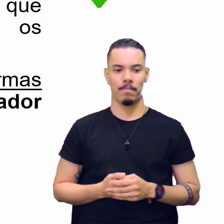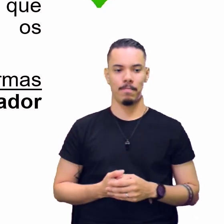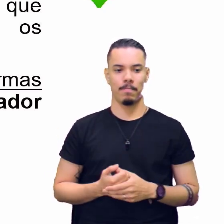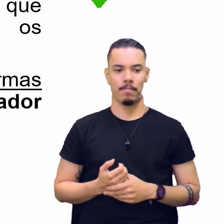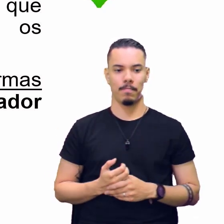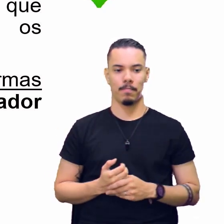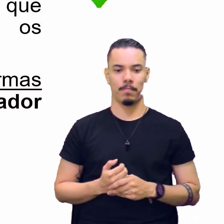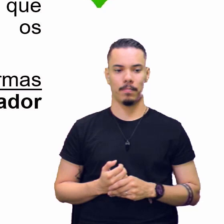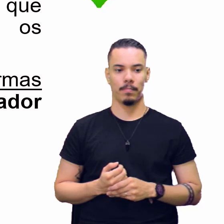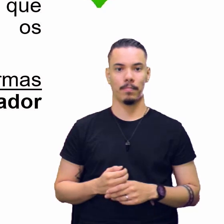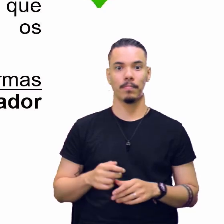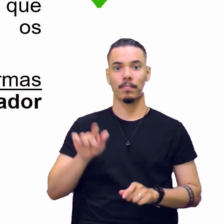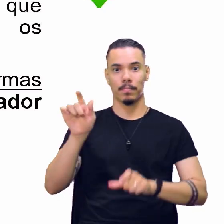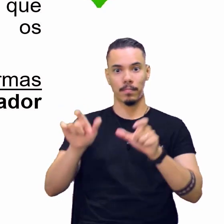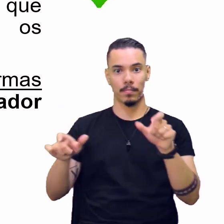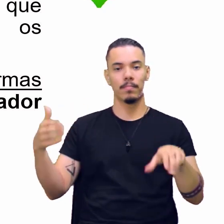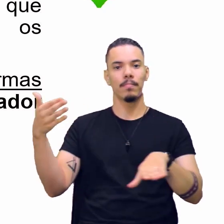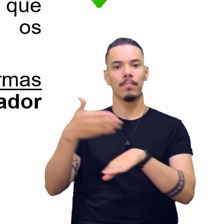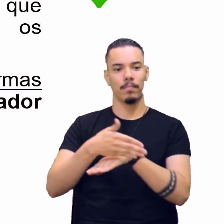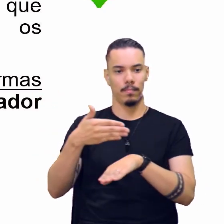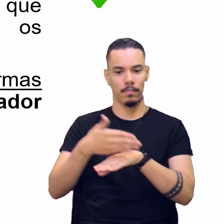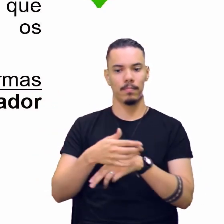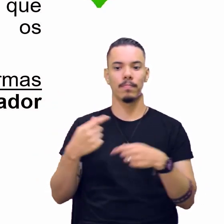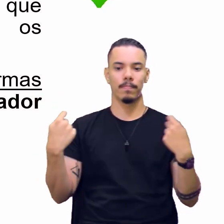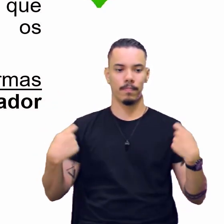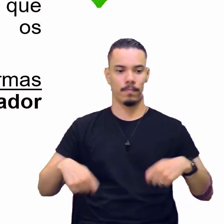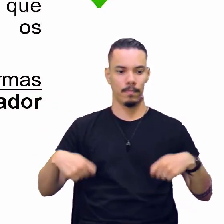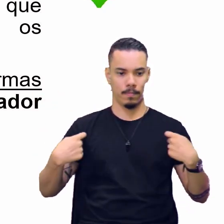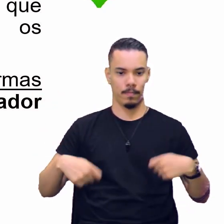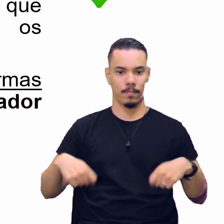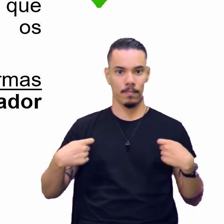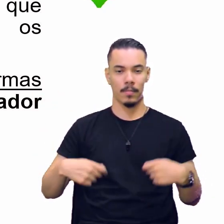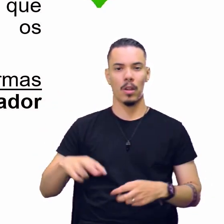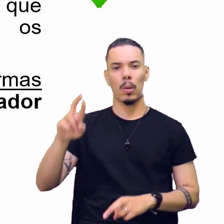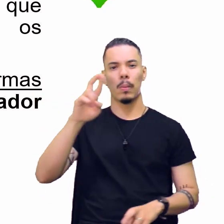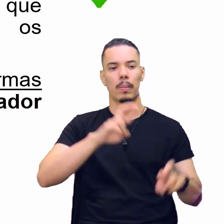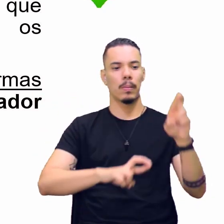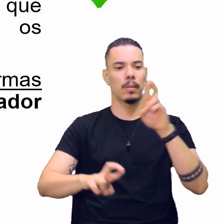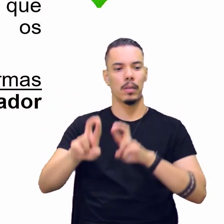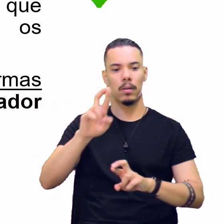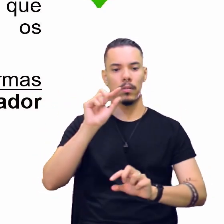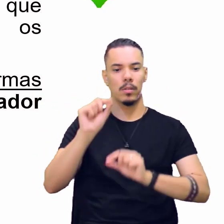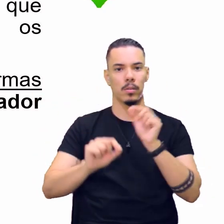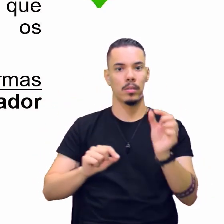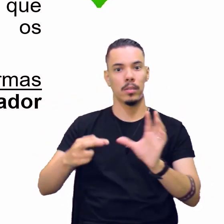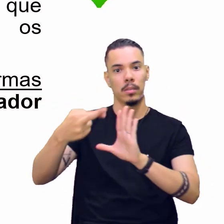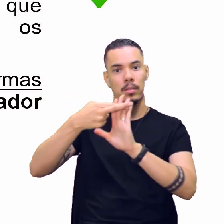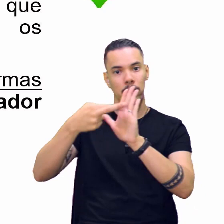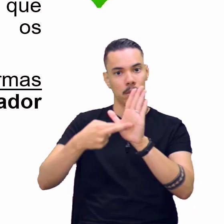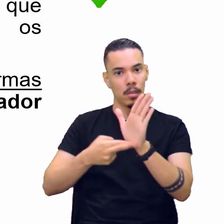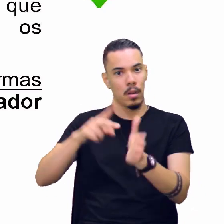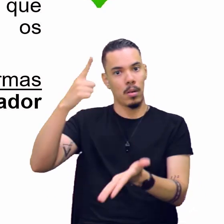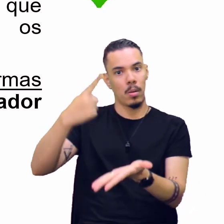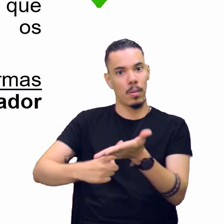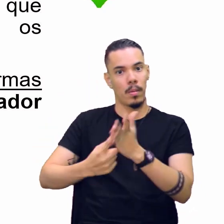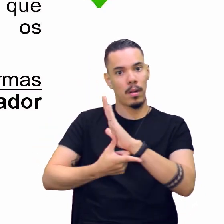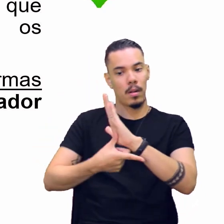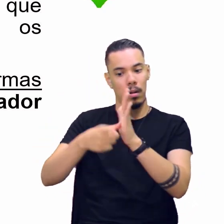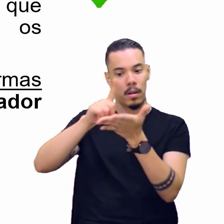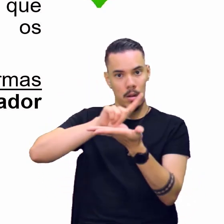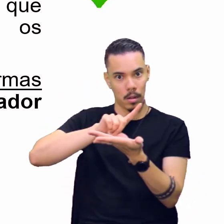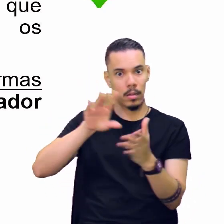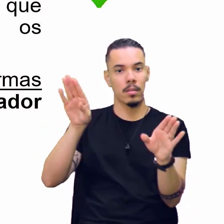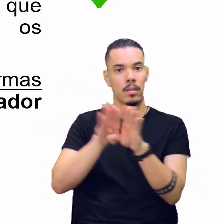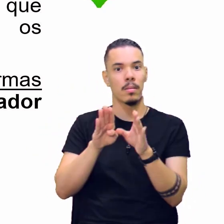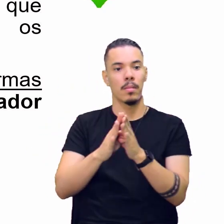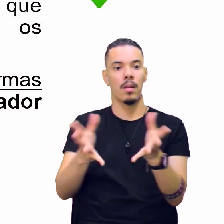Os participantes devem observar as normas combinadas e atender às solicitações